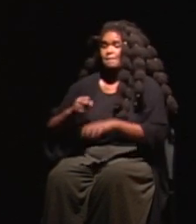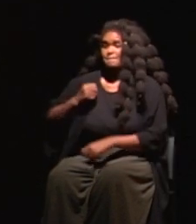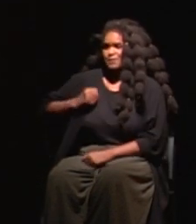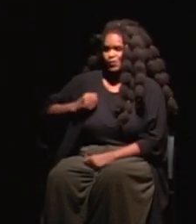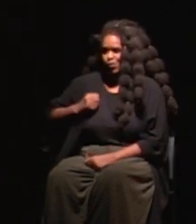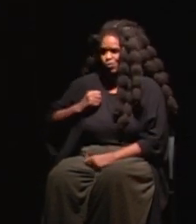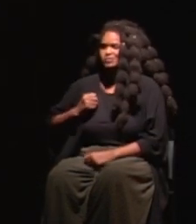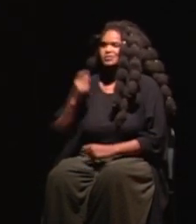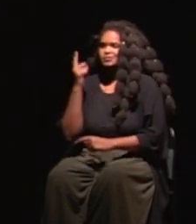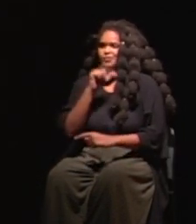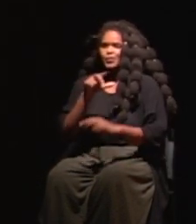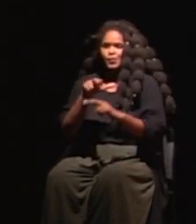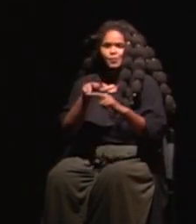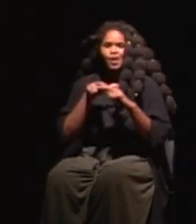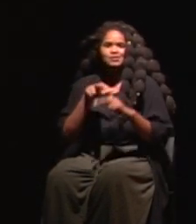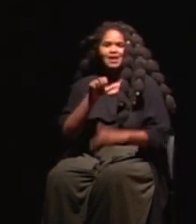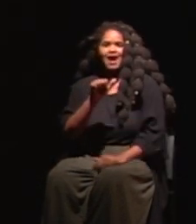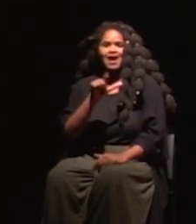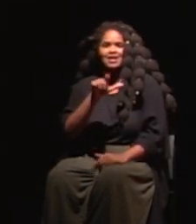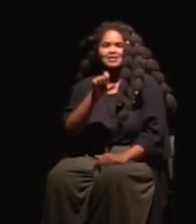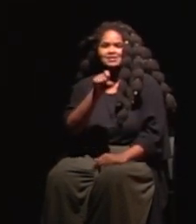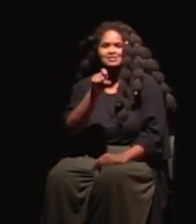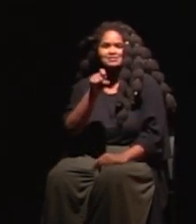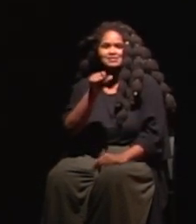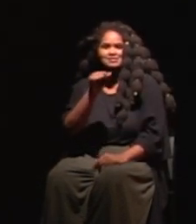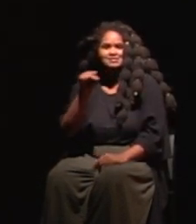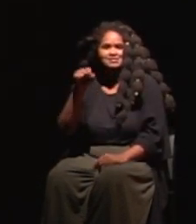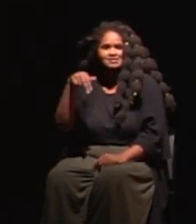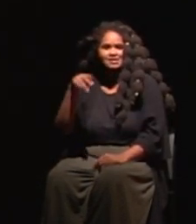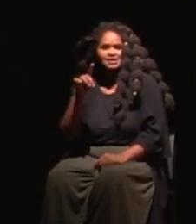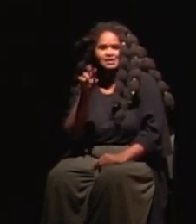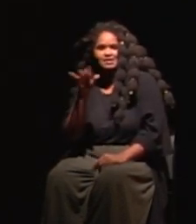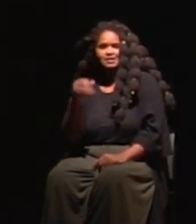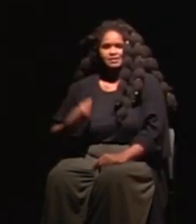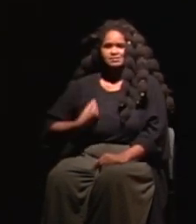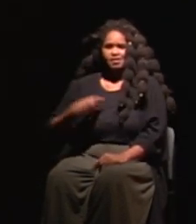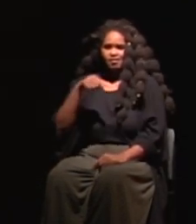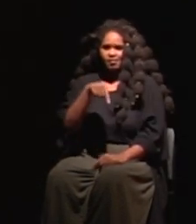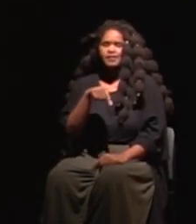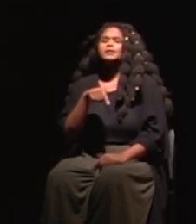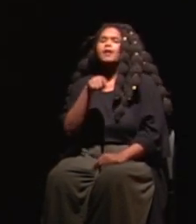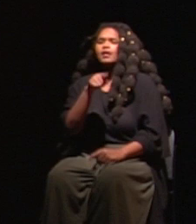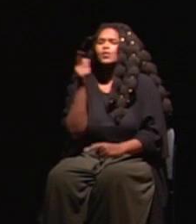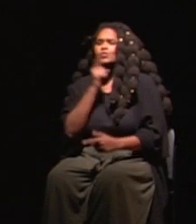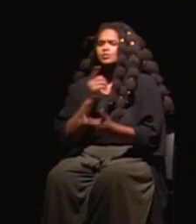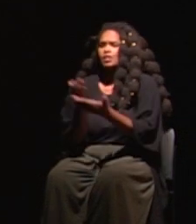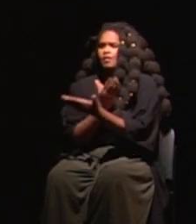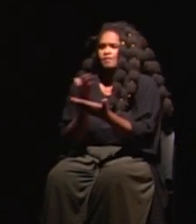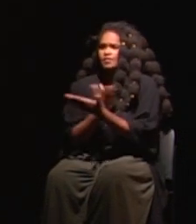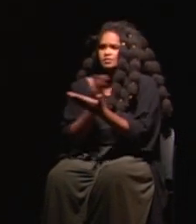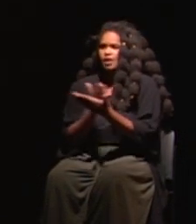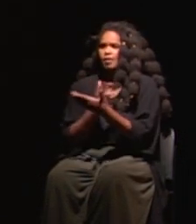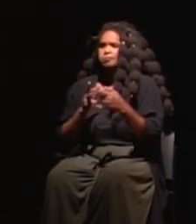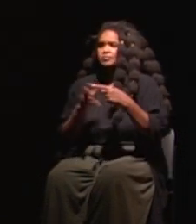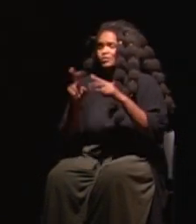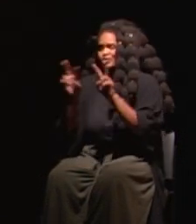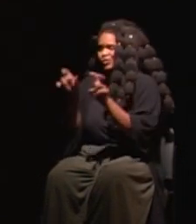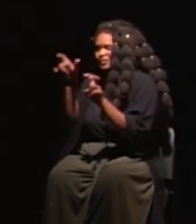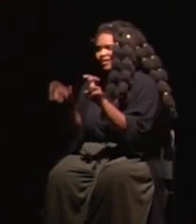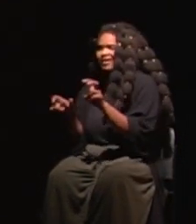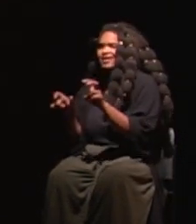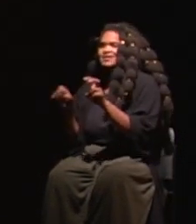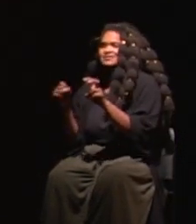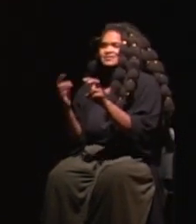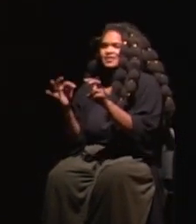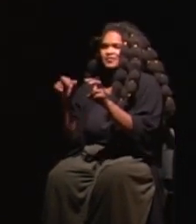por Alessandra Vanucci, que está aqui presente. A Alessandra também acaba de lançar um outro livro sobre a Estefânia, fruto dessa pesquisa,